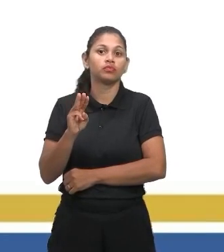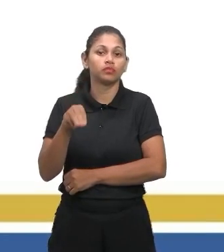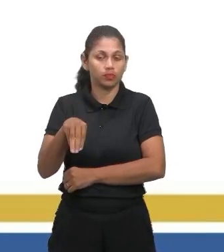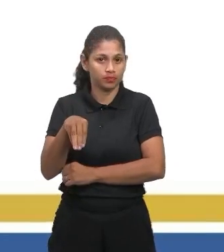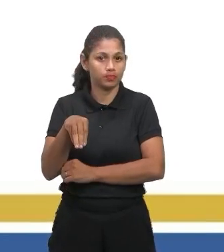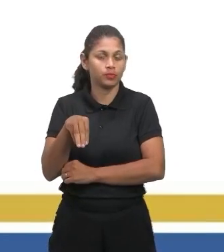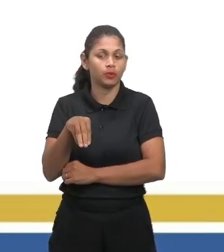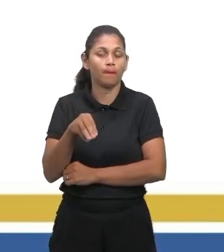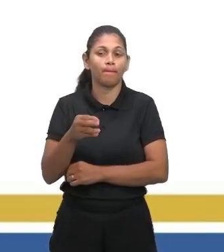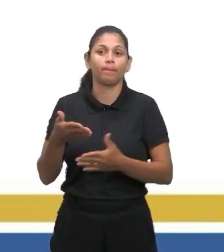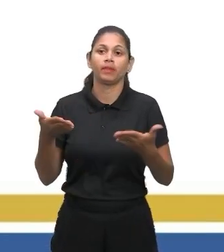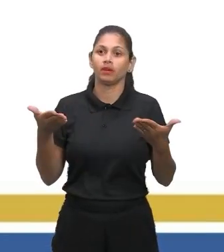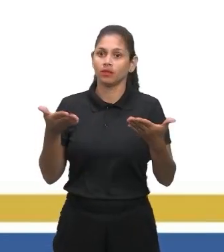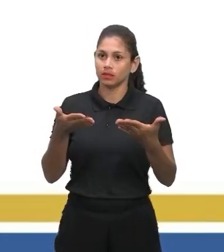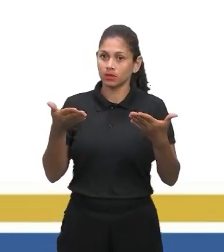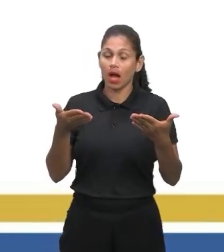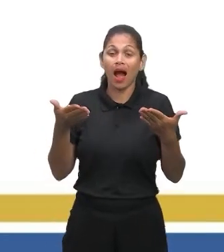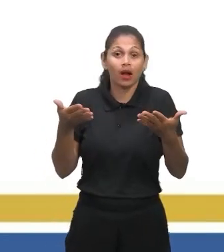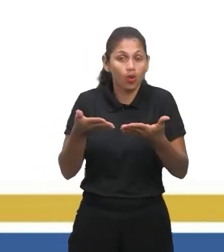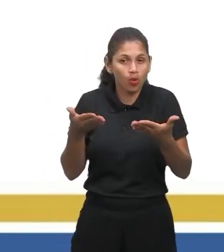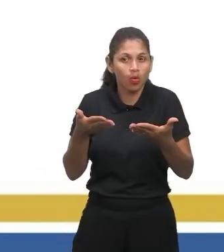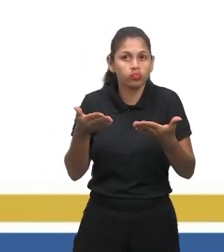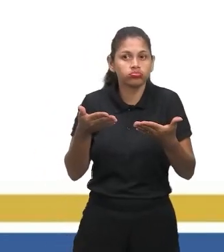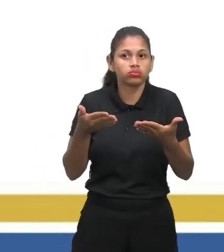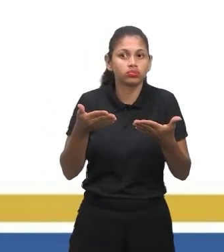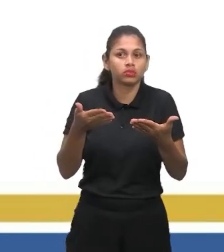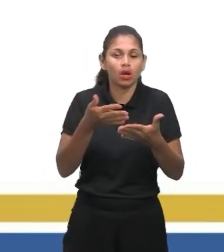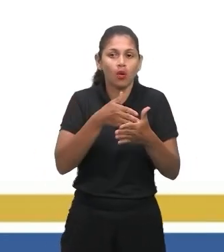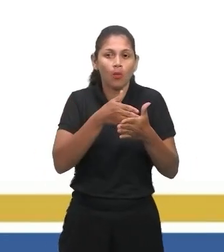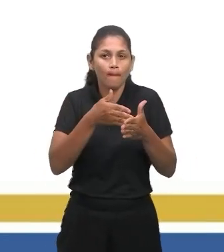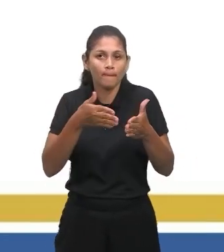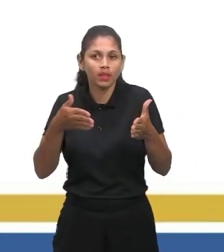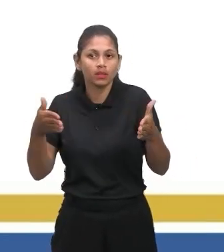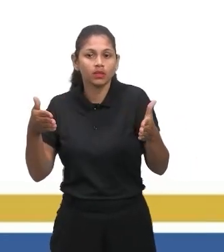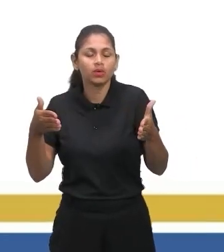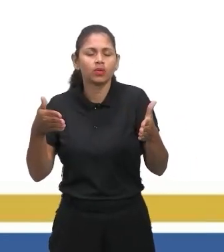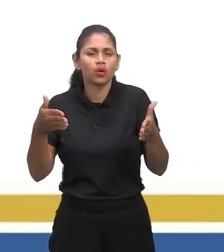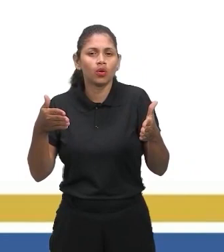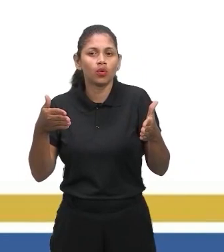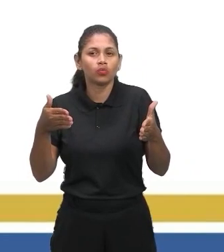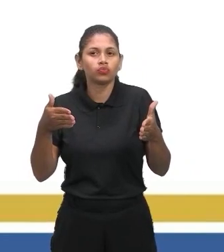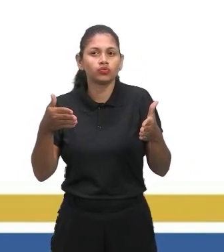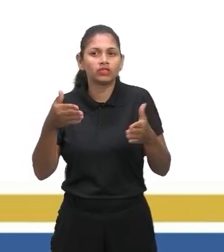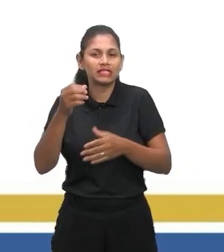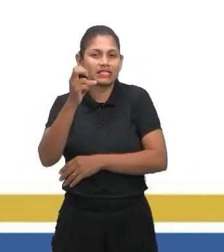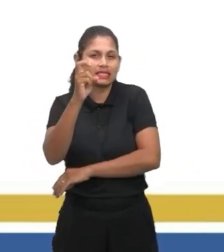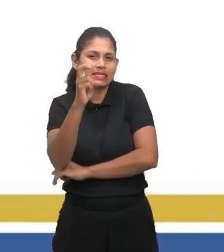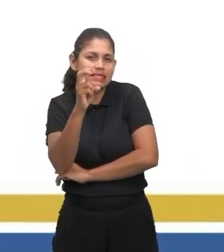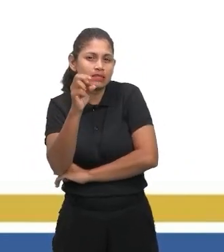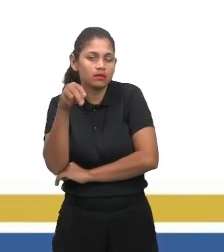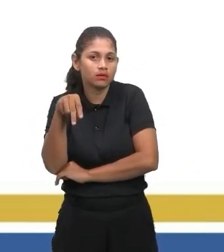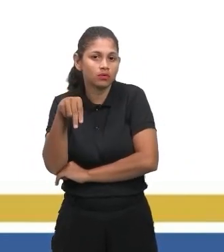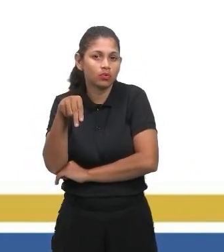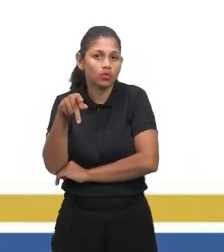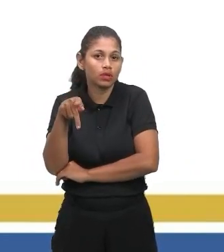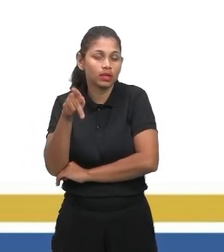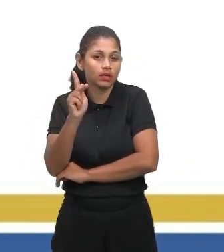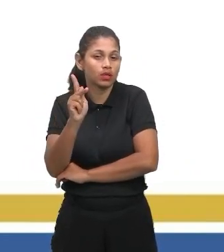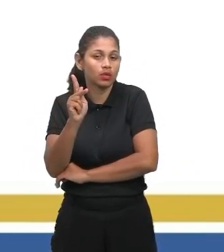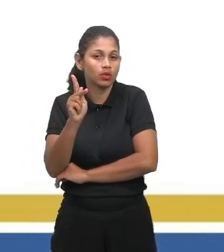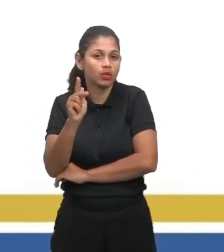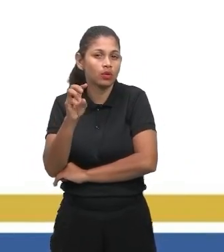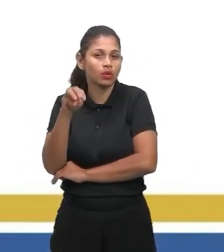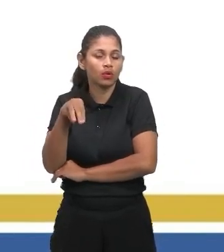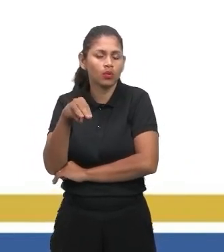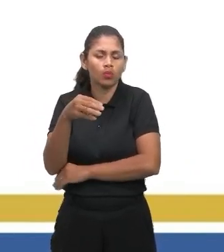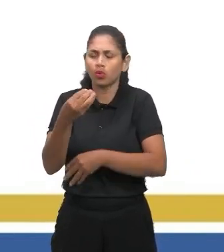5 km é percorrido agora em aproximadamente quanto tempo? É aqui que a gente vai descobrir agora. Como é que eu posso fazer